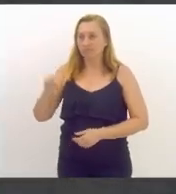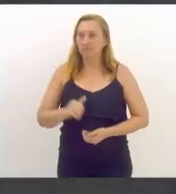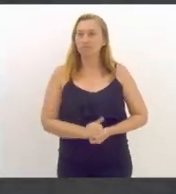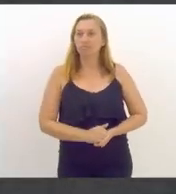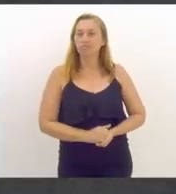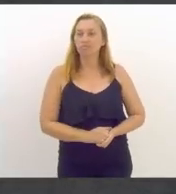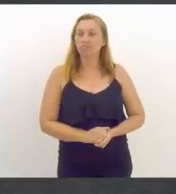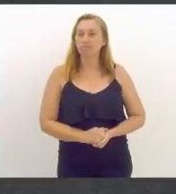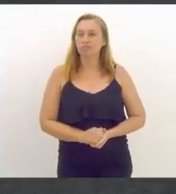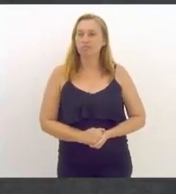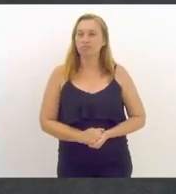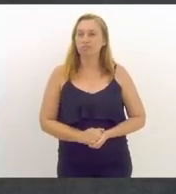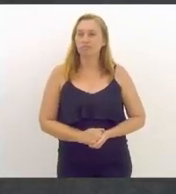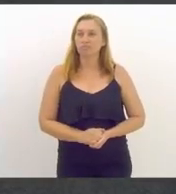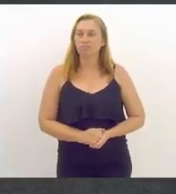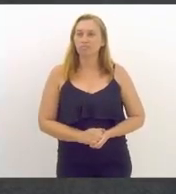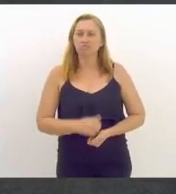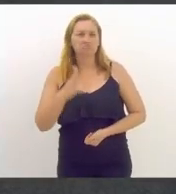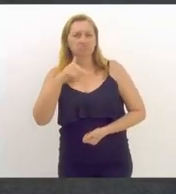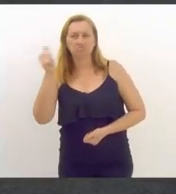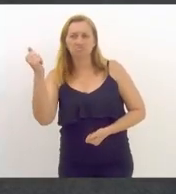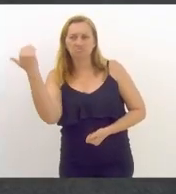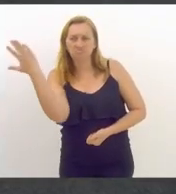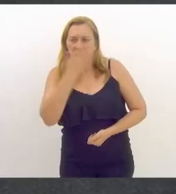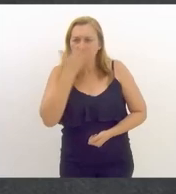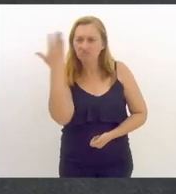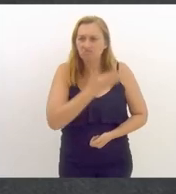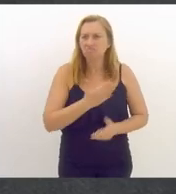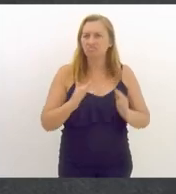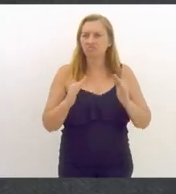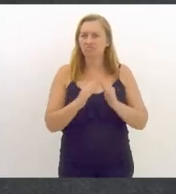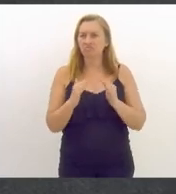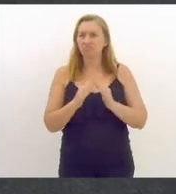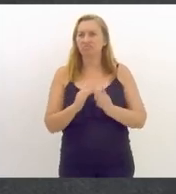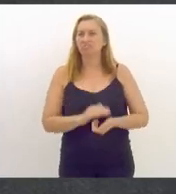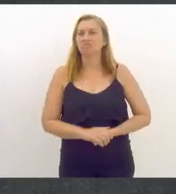suplência e eu nunca vi essa casa né